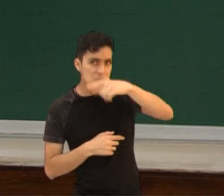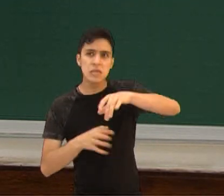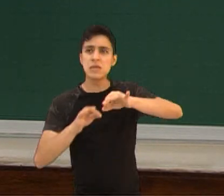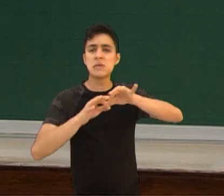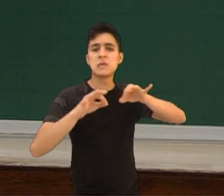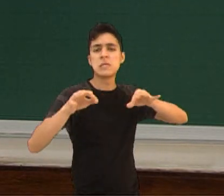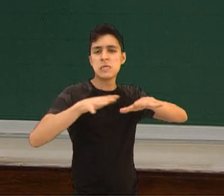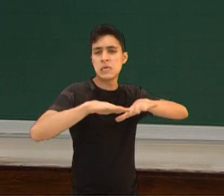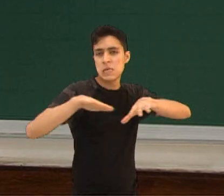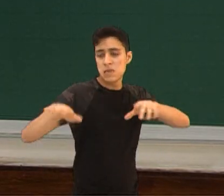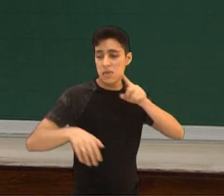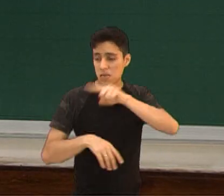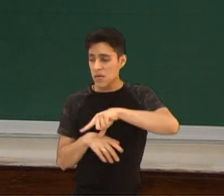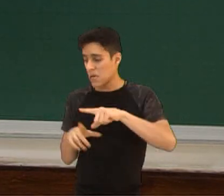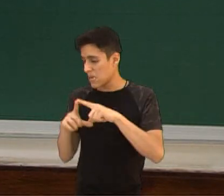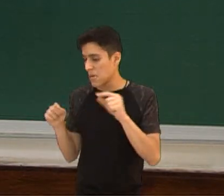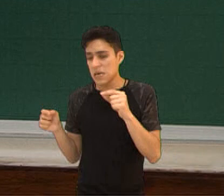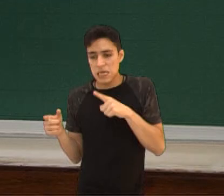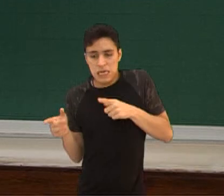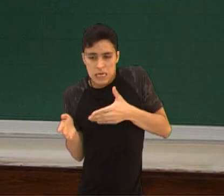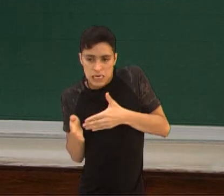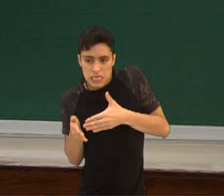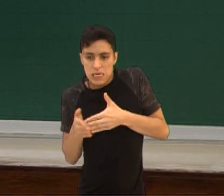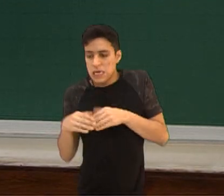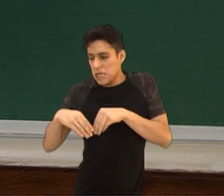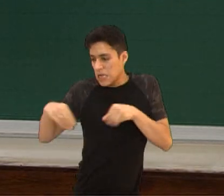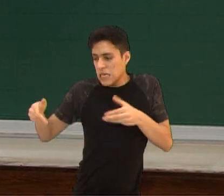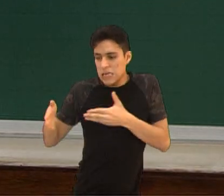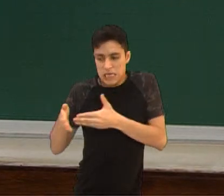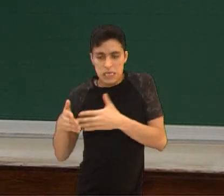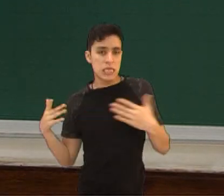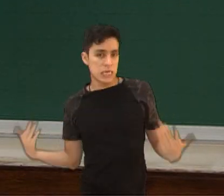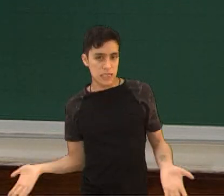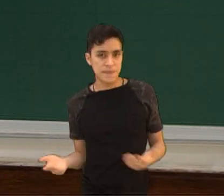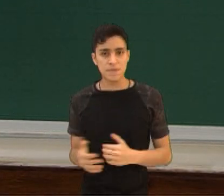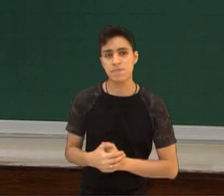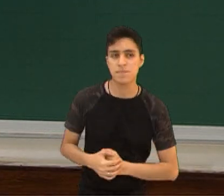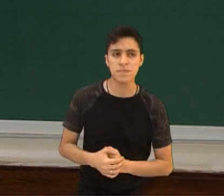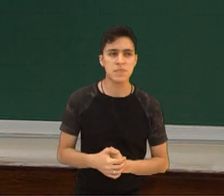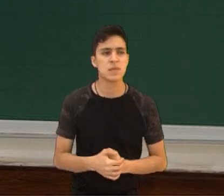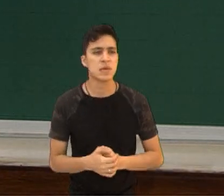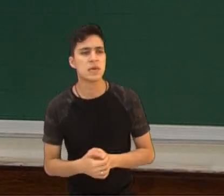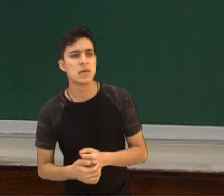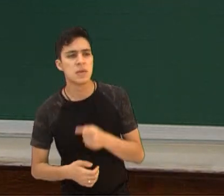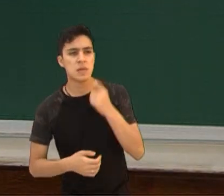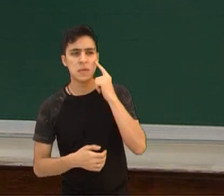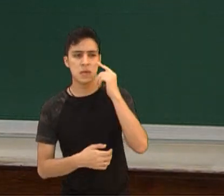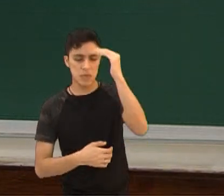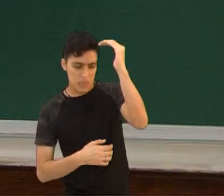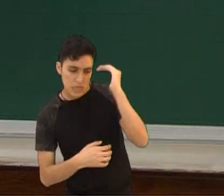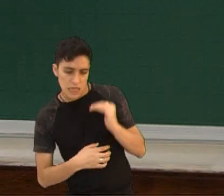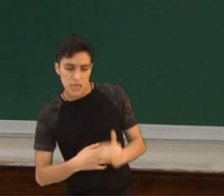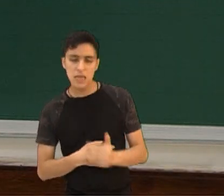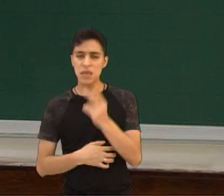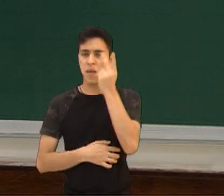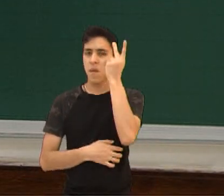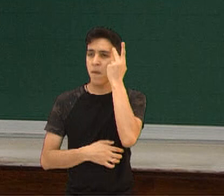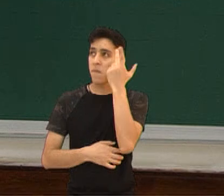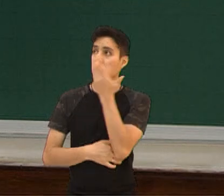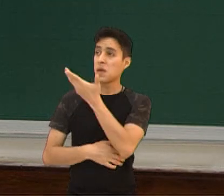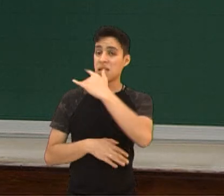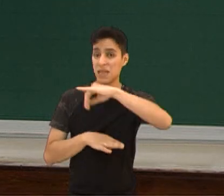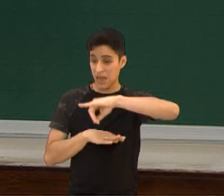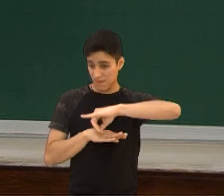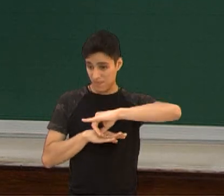extenso. O Japão sofre com isso, que o território é muito reduzido. E aparece aqui, nossa São Paulo, né? A